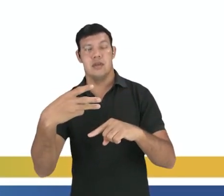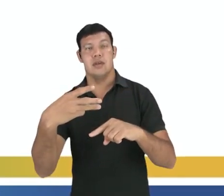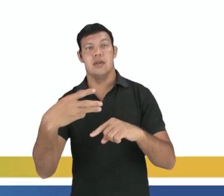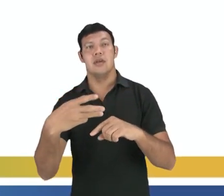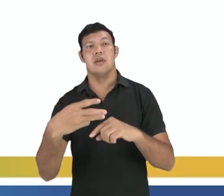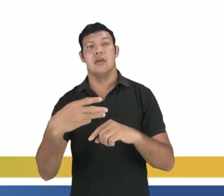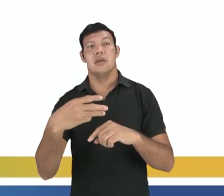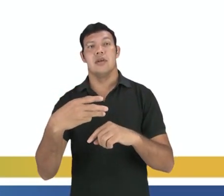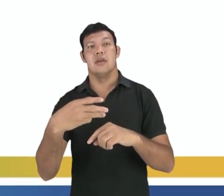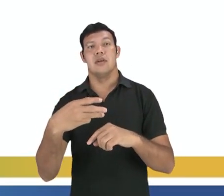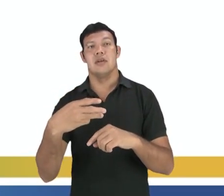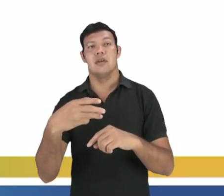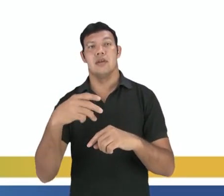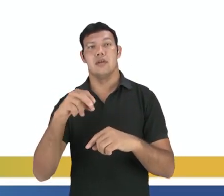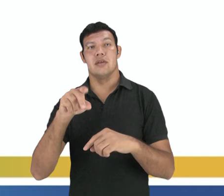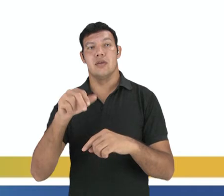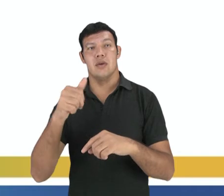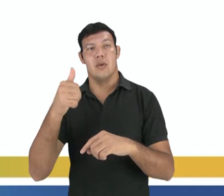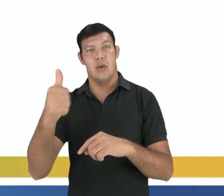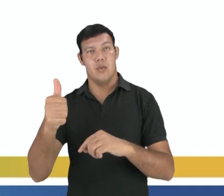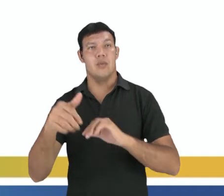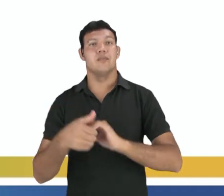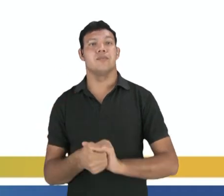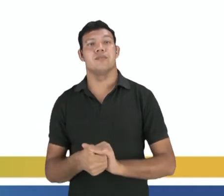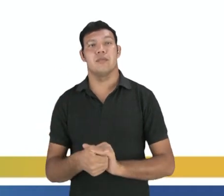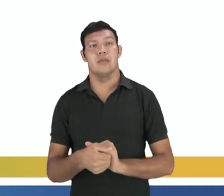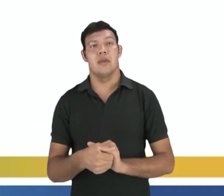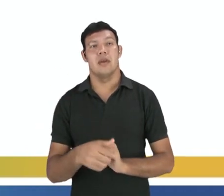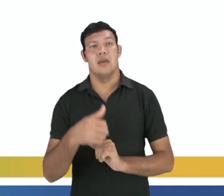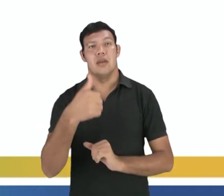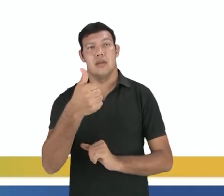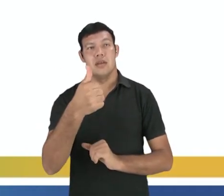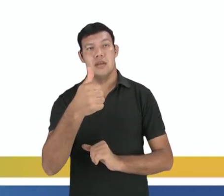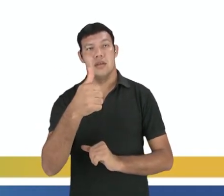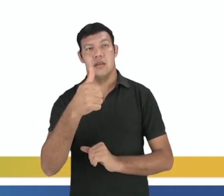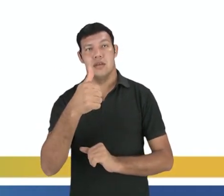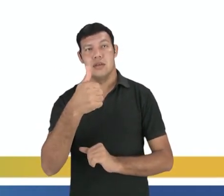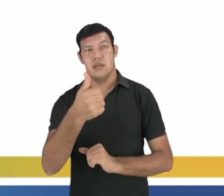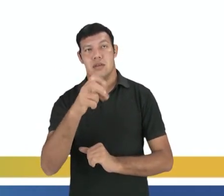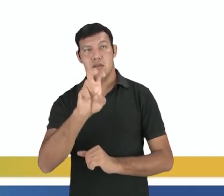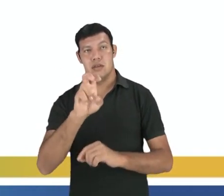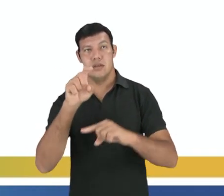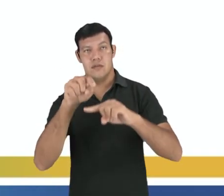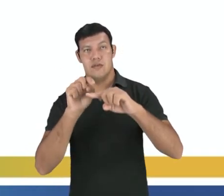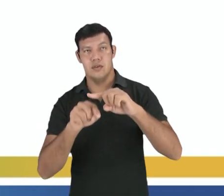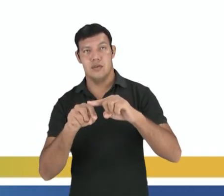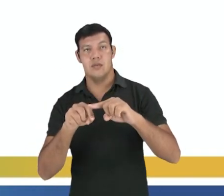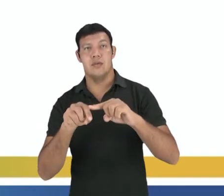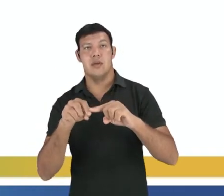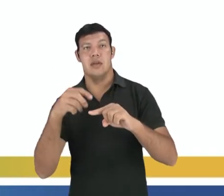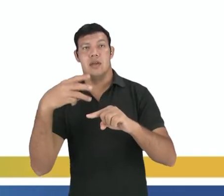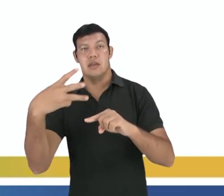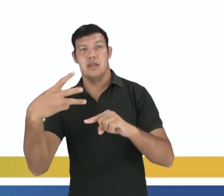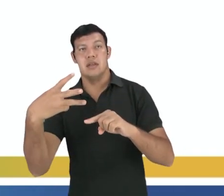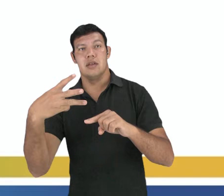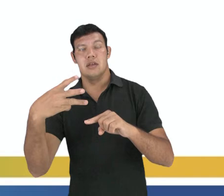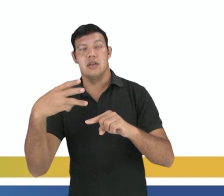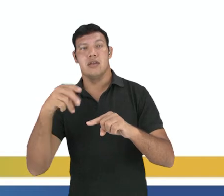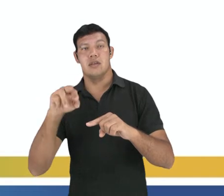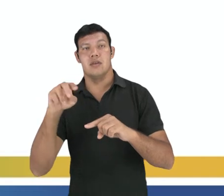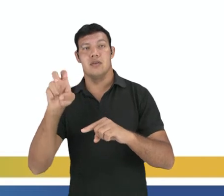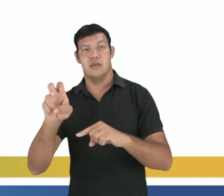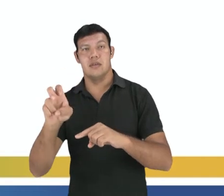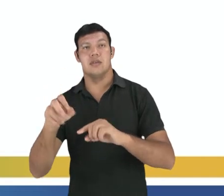por 5 dá 1, repete o 1, 5 por 5 dá 1 e 5 por 5 dá 1. Eu vou multiplicar esses divisores. Ó. 2